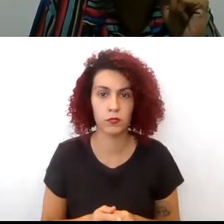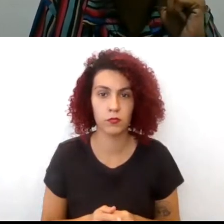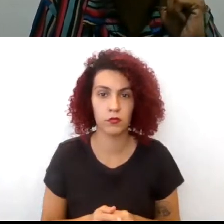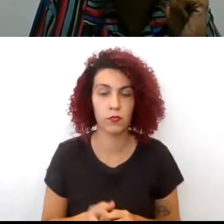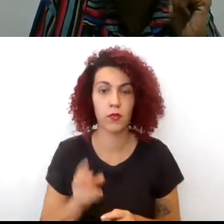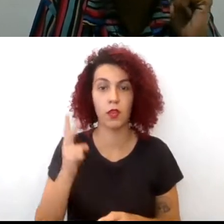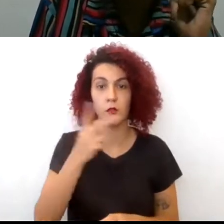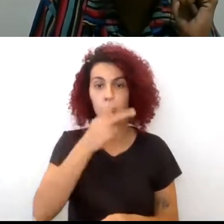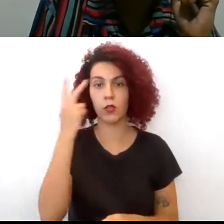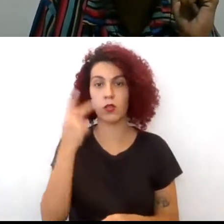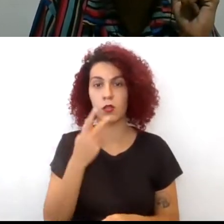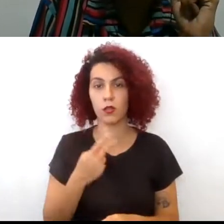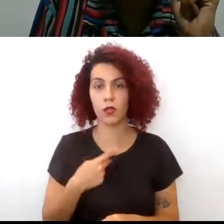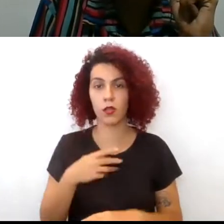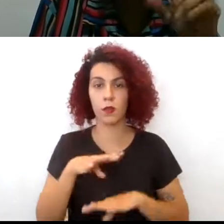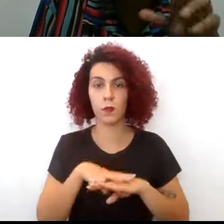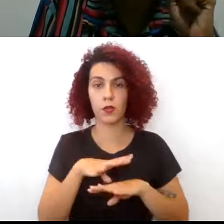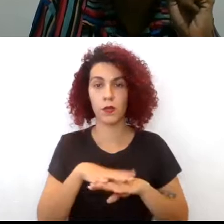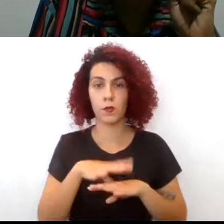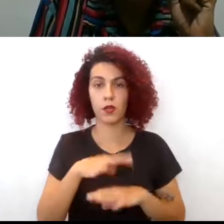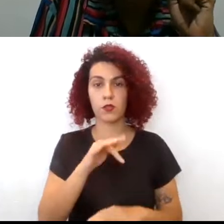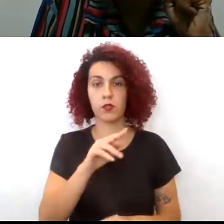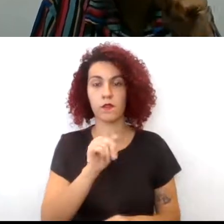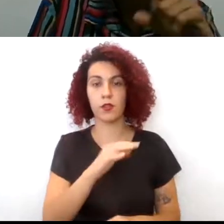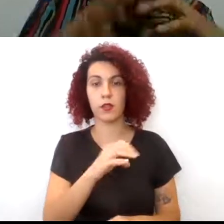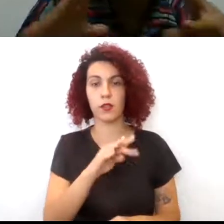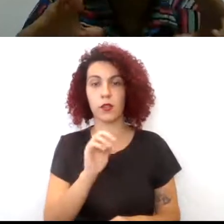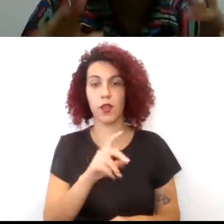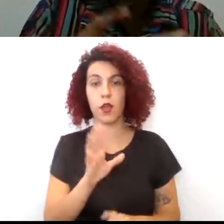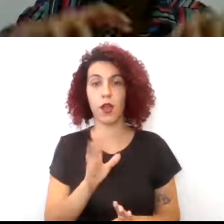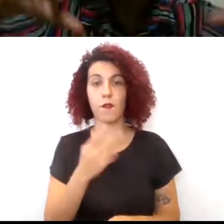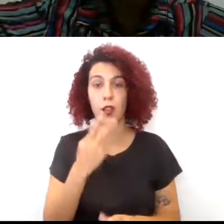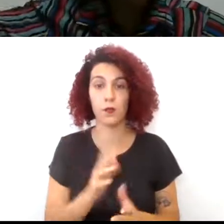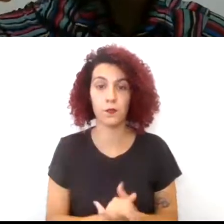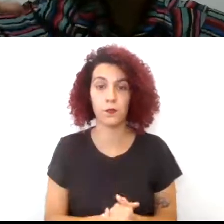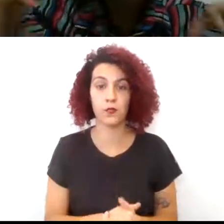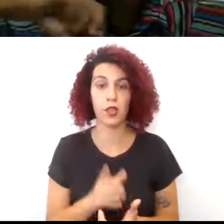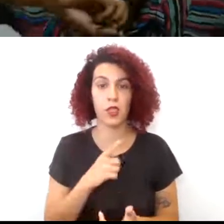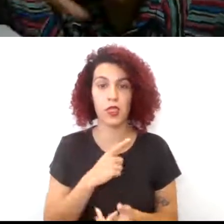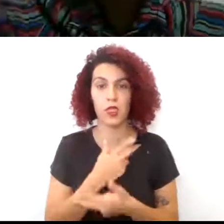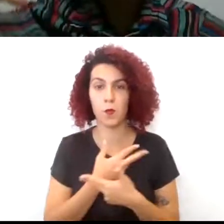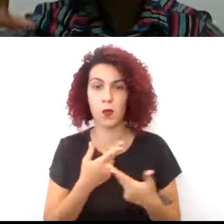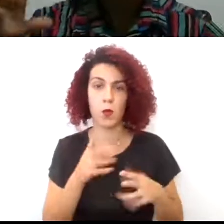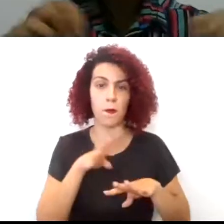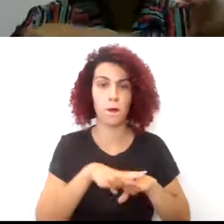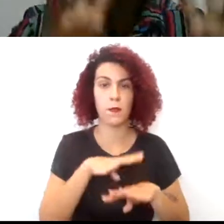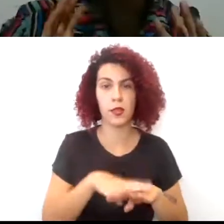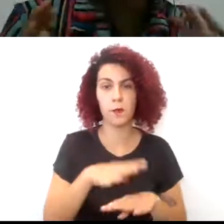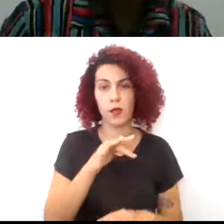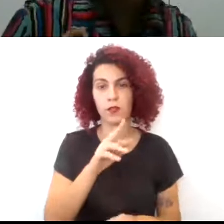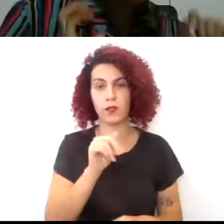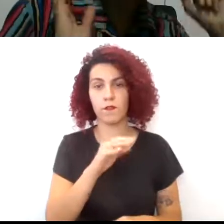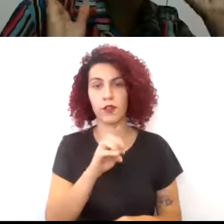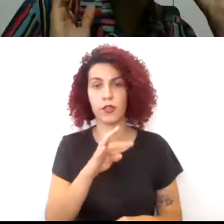dois duas pessoas vieram falar comigo e falou da Matemática frente tá lá eles começaram assim já tem uma coisa chamada matemática que tal